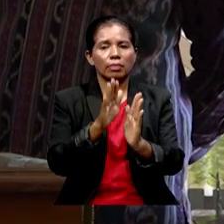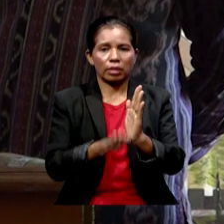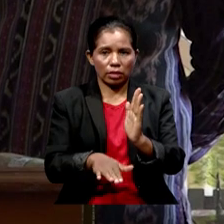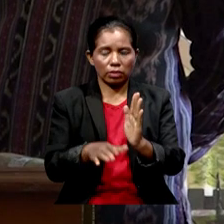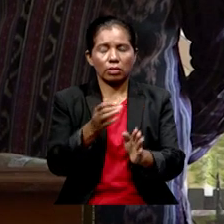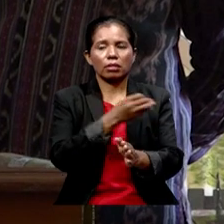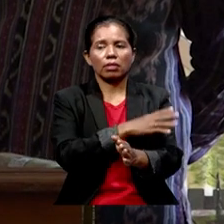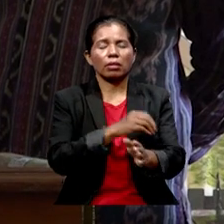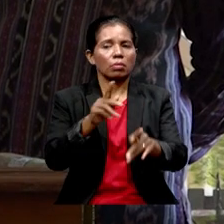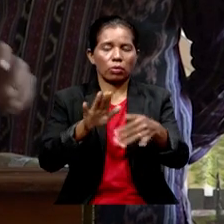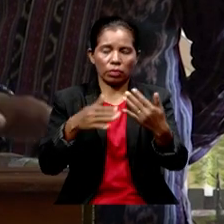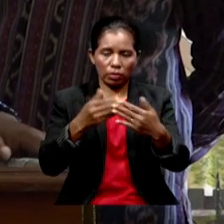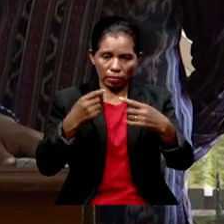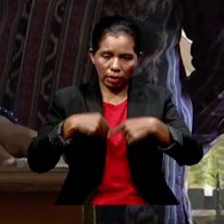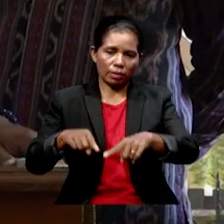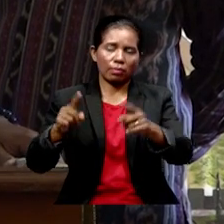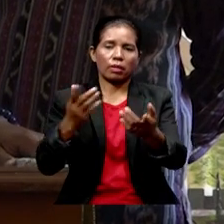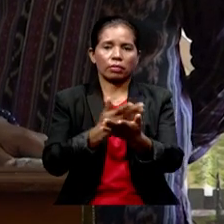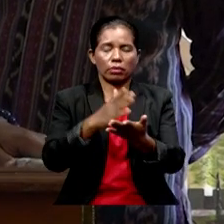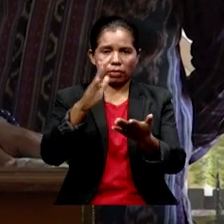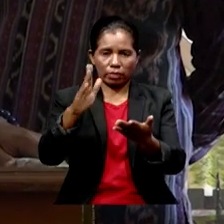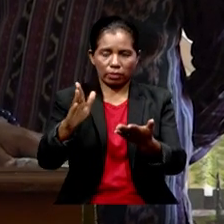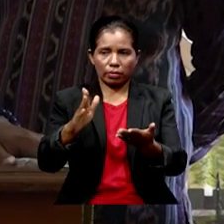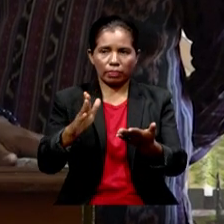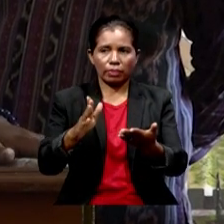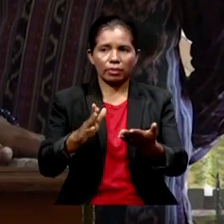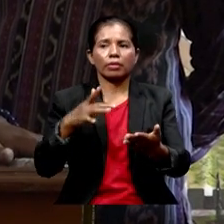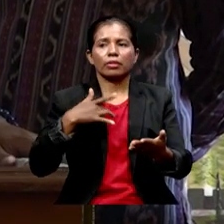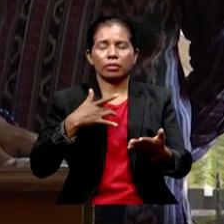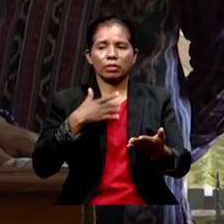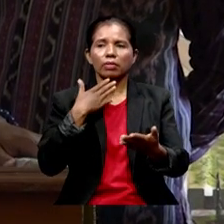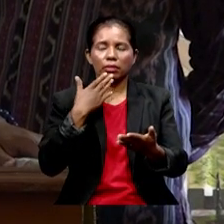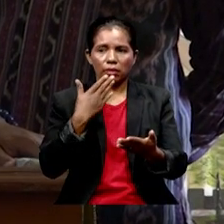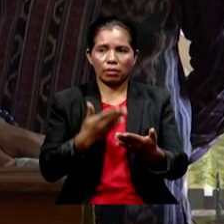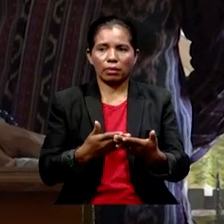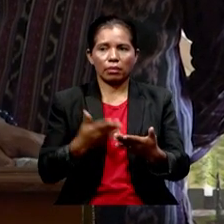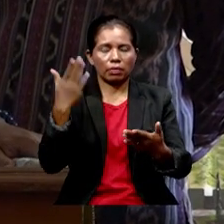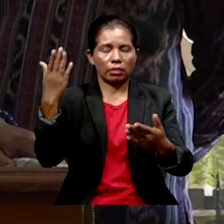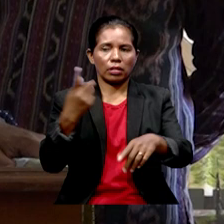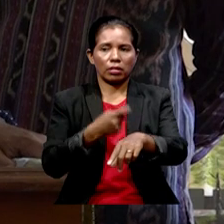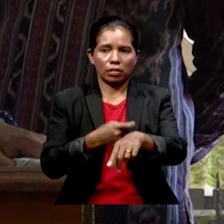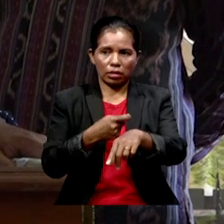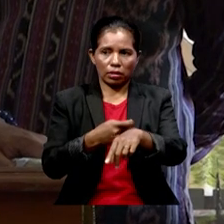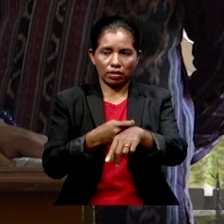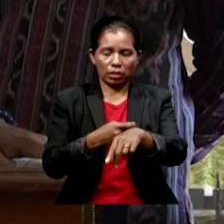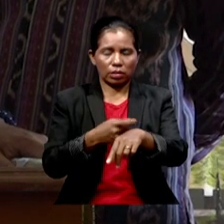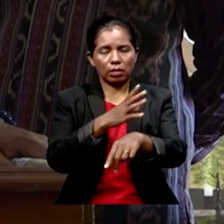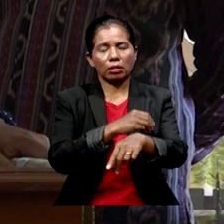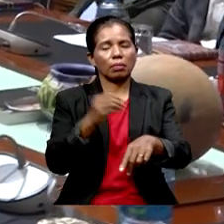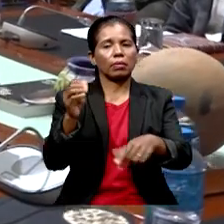bel hare para emahutu en bane bele senti diak iha momento festival